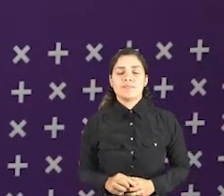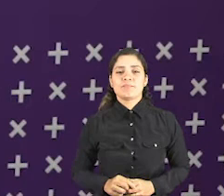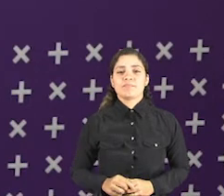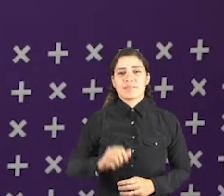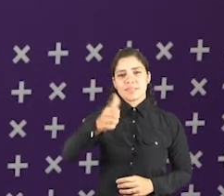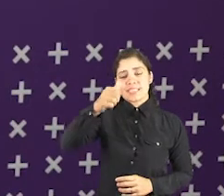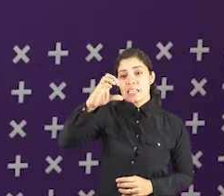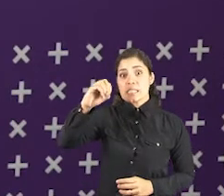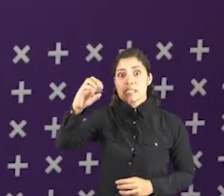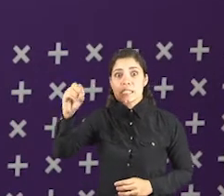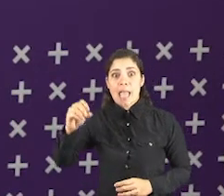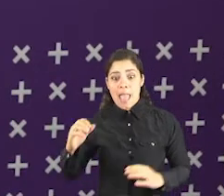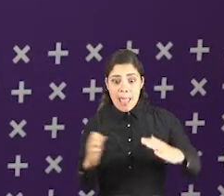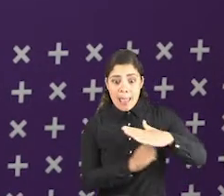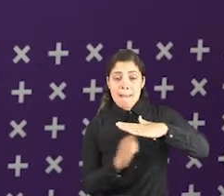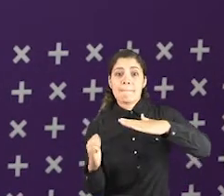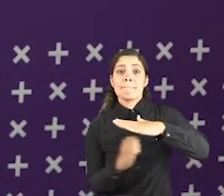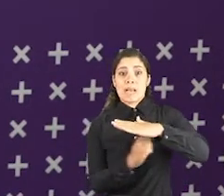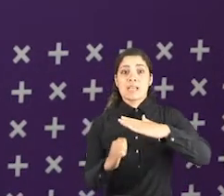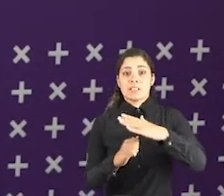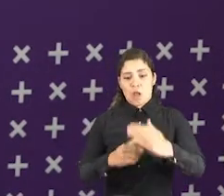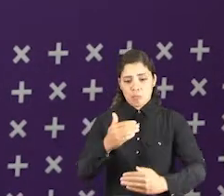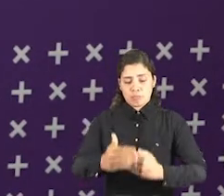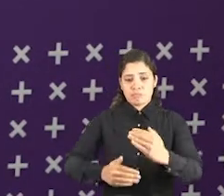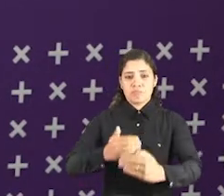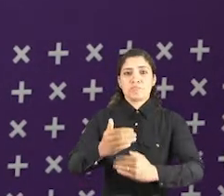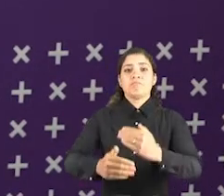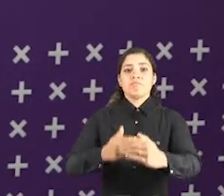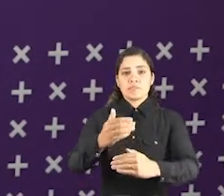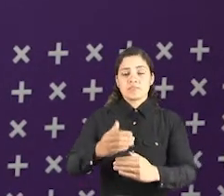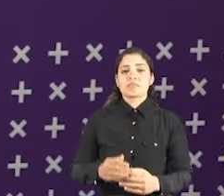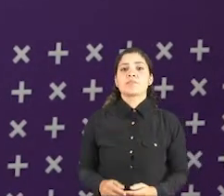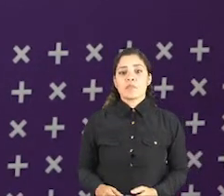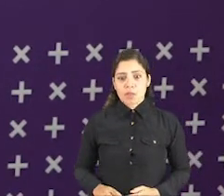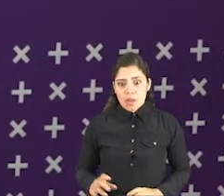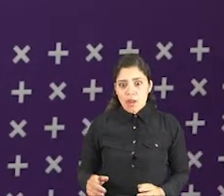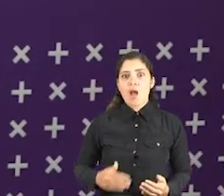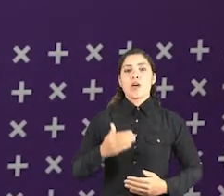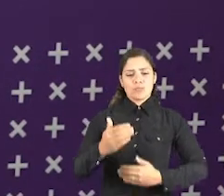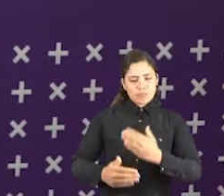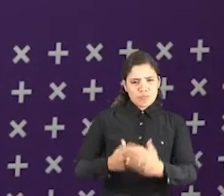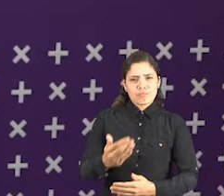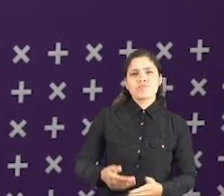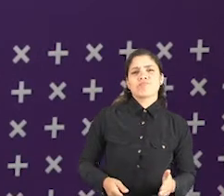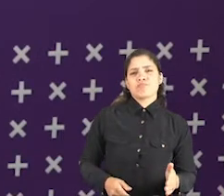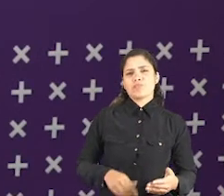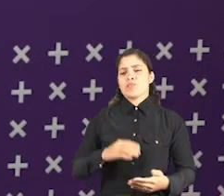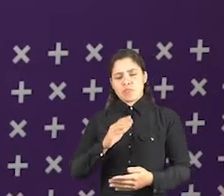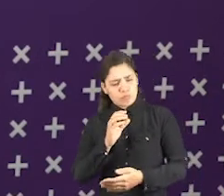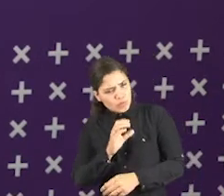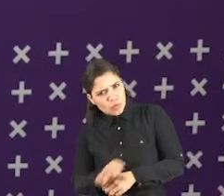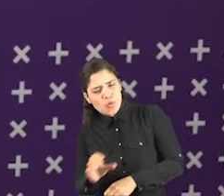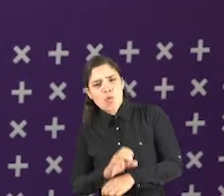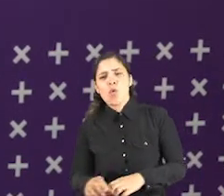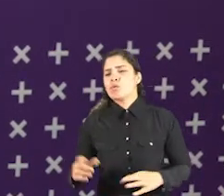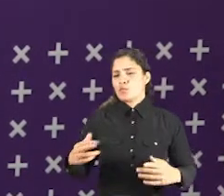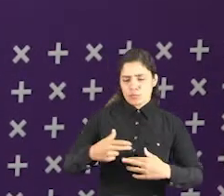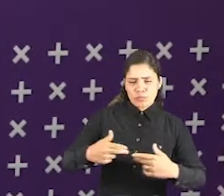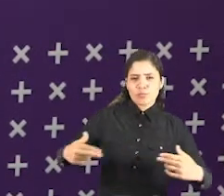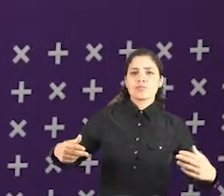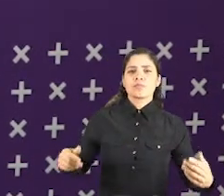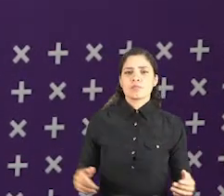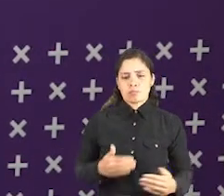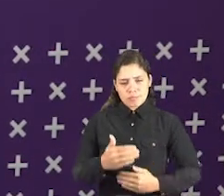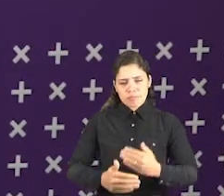esse com vários anos consecutivos Exatamente porque bem buscando incansavelmente melhorar a produtividade e o